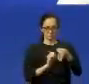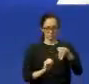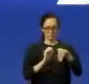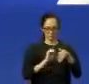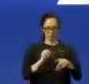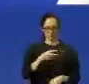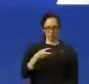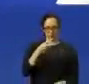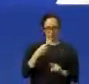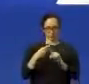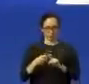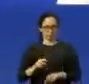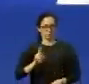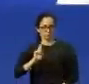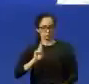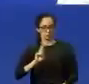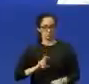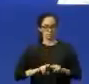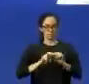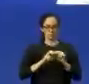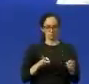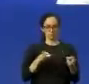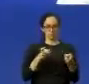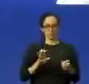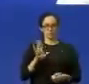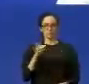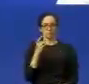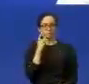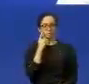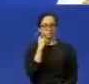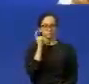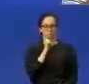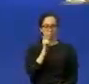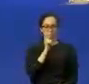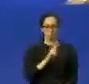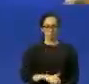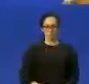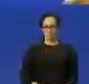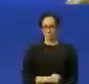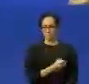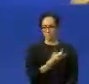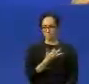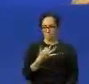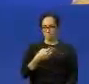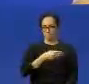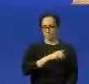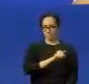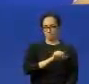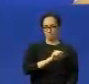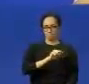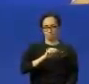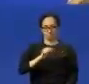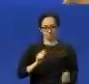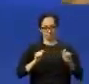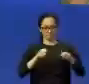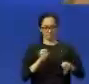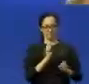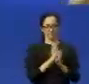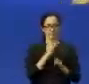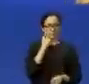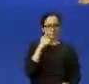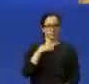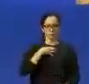vezes r. Então, para o mesmo ômega e para o mesmo r, a massa é o que realmente importa